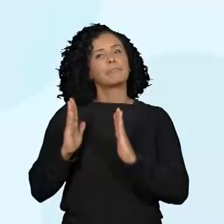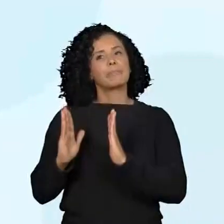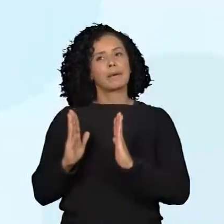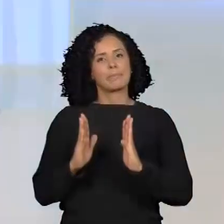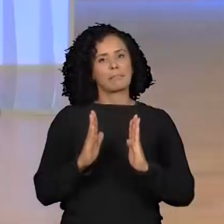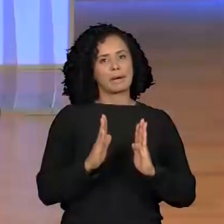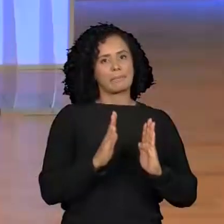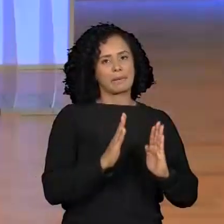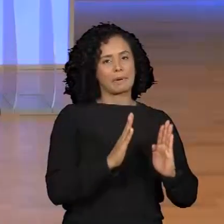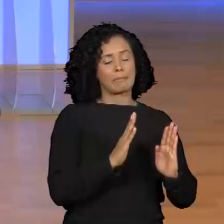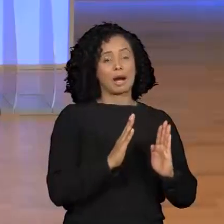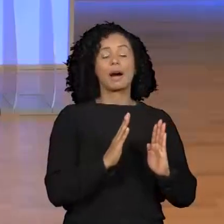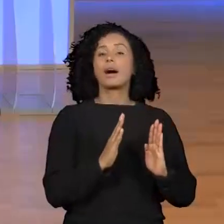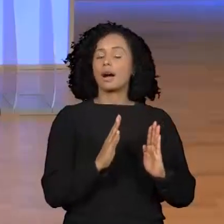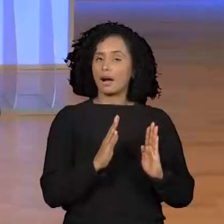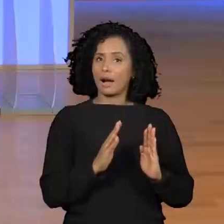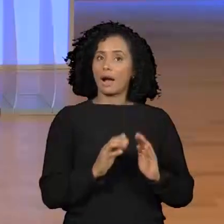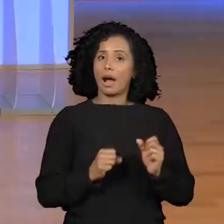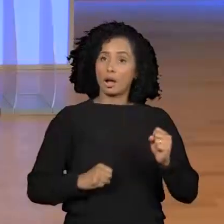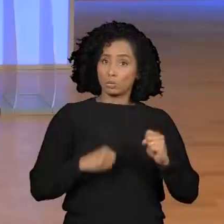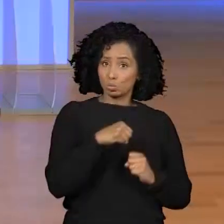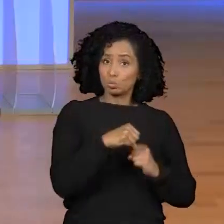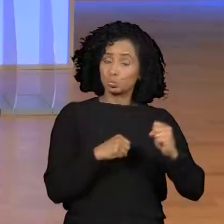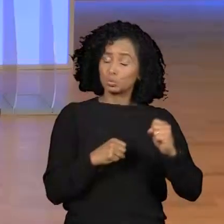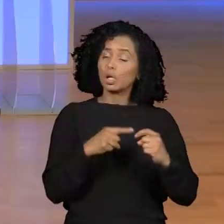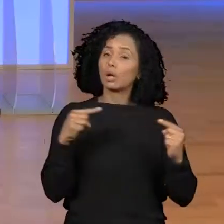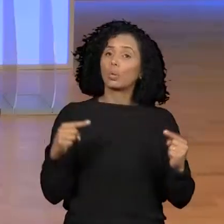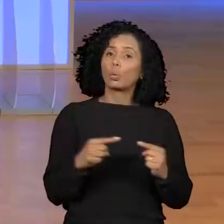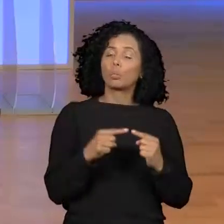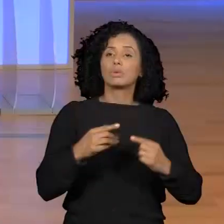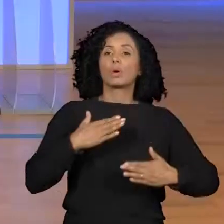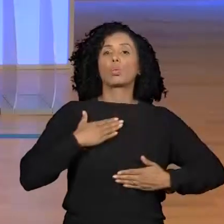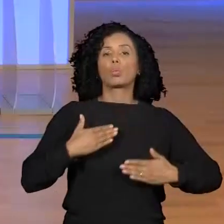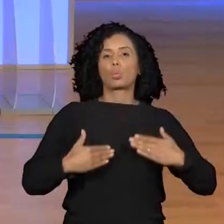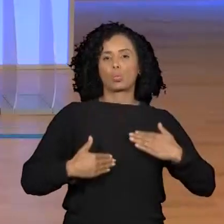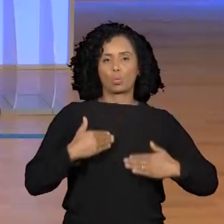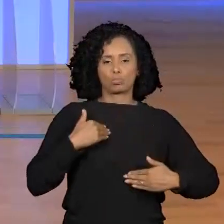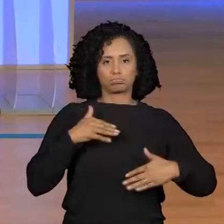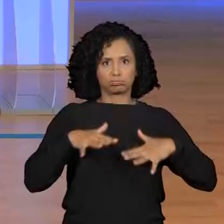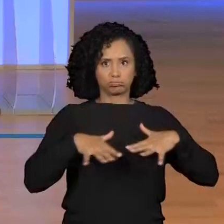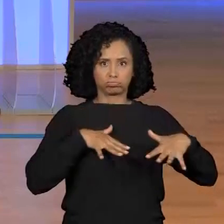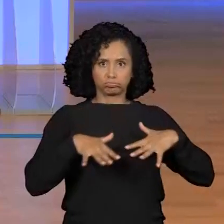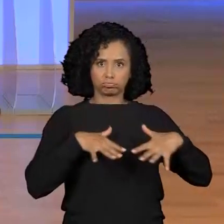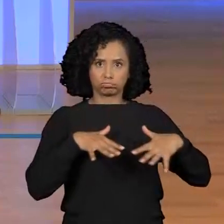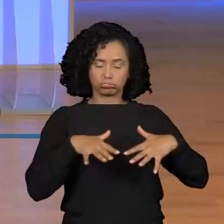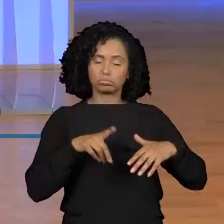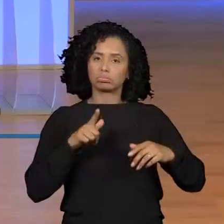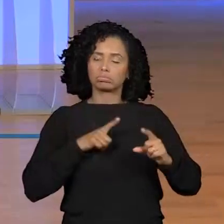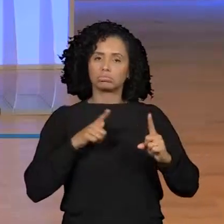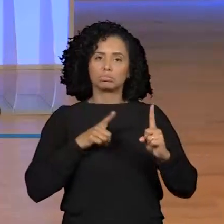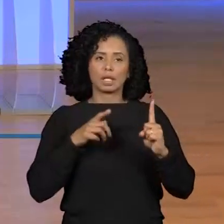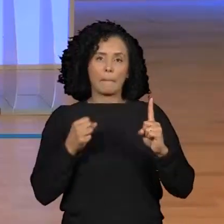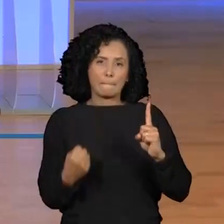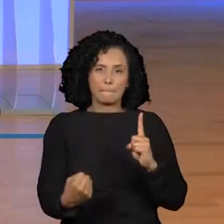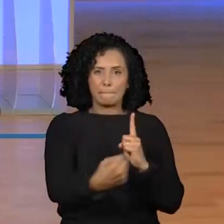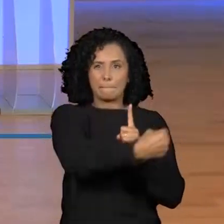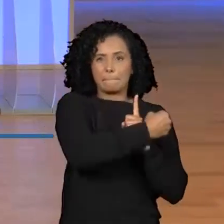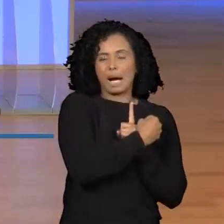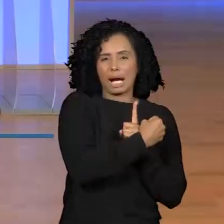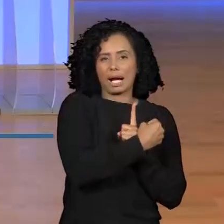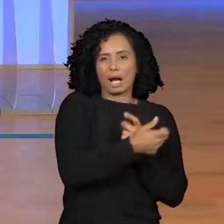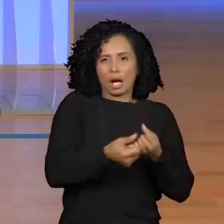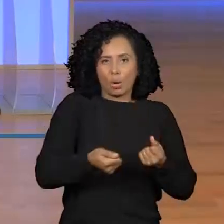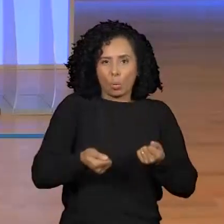os movimentos, ou seja, os golpes utilizados na luta, nós temos percussão, domínio e